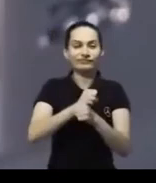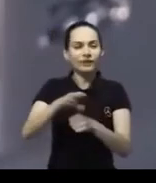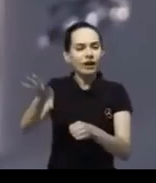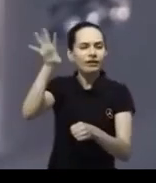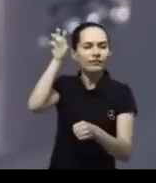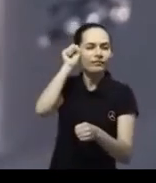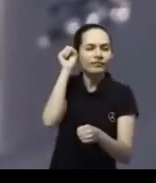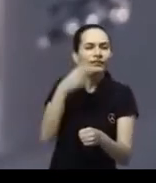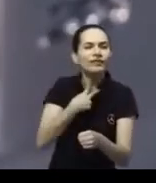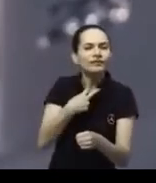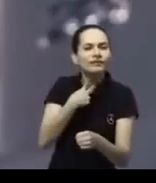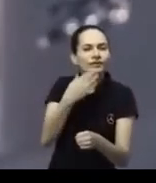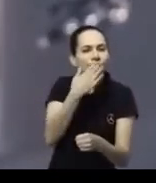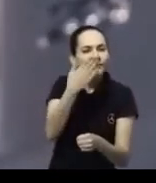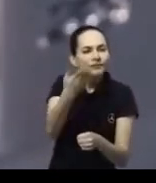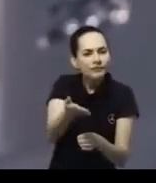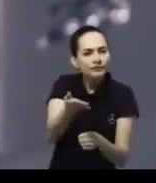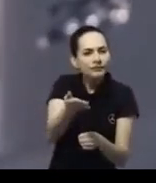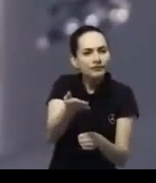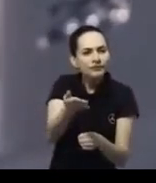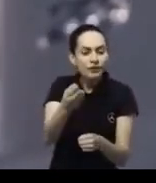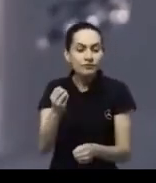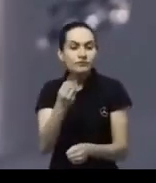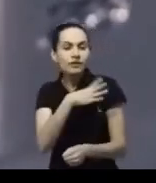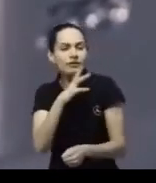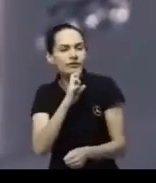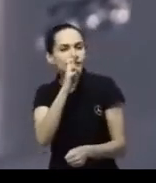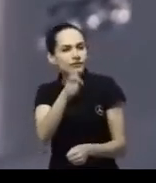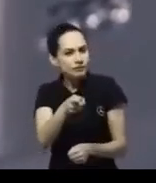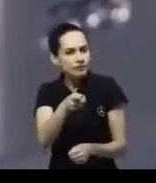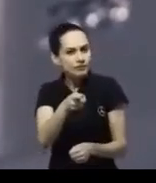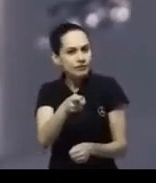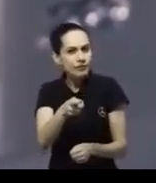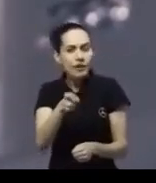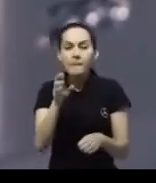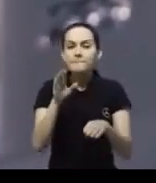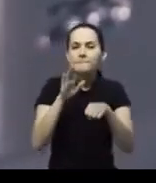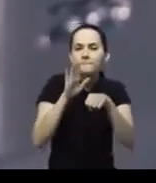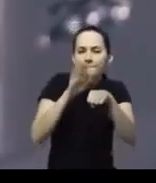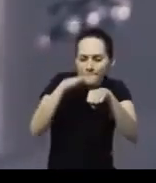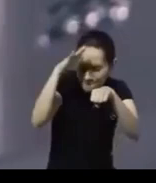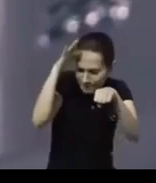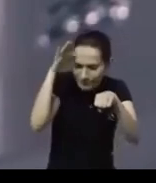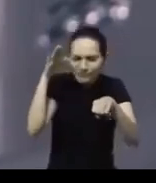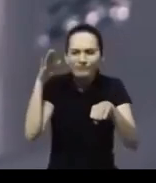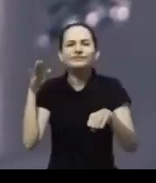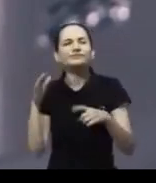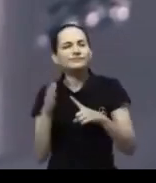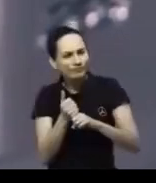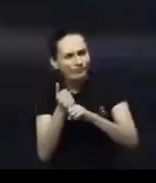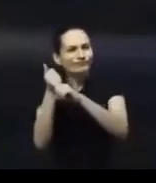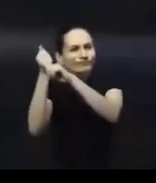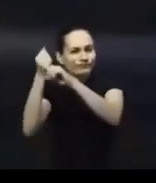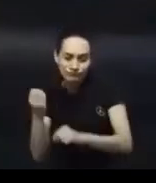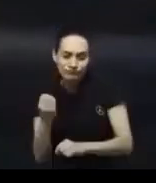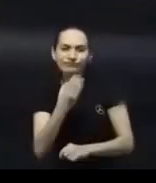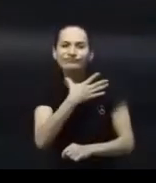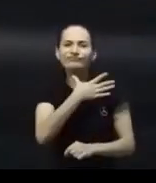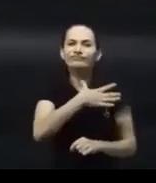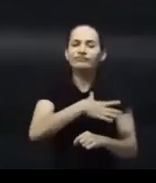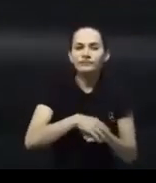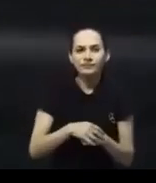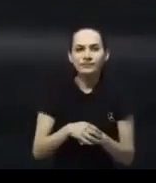Ouvimos as vozes que pediam por novas soluções, mais eficientes e mais modernas.